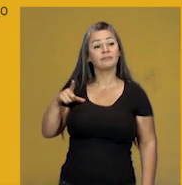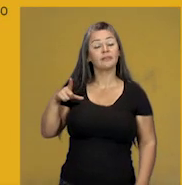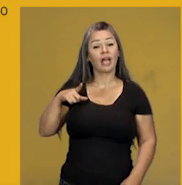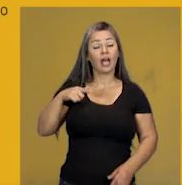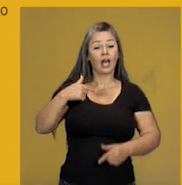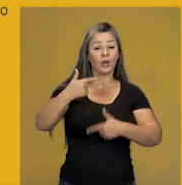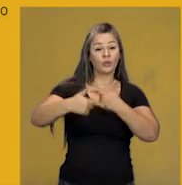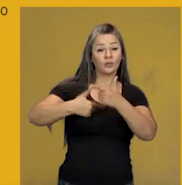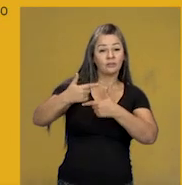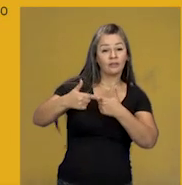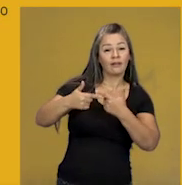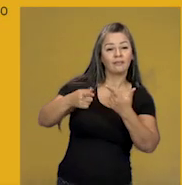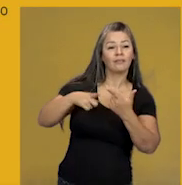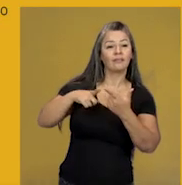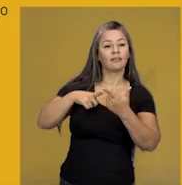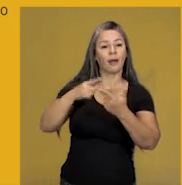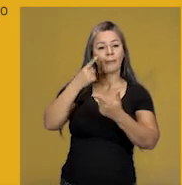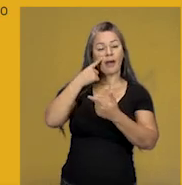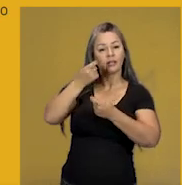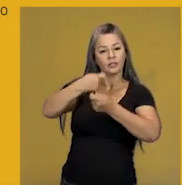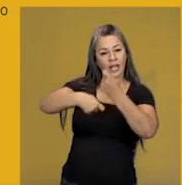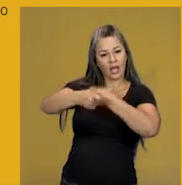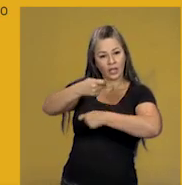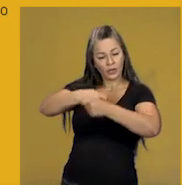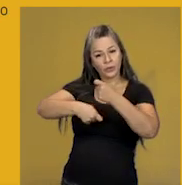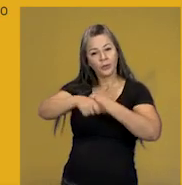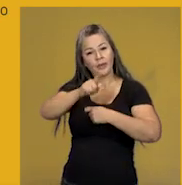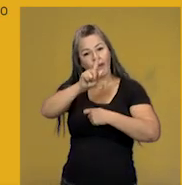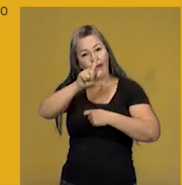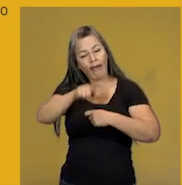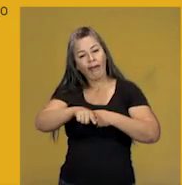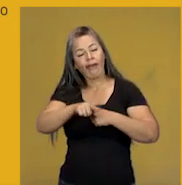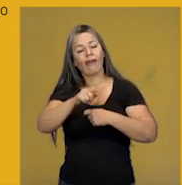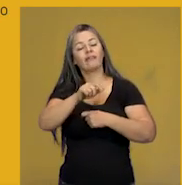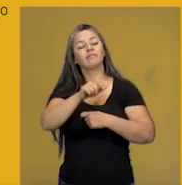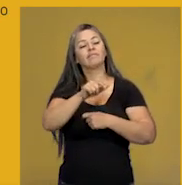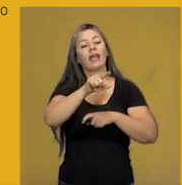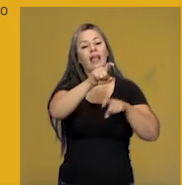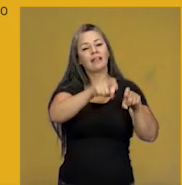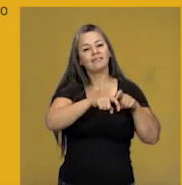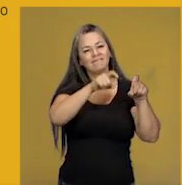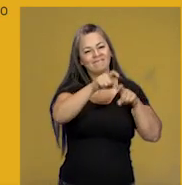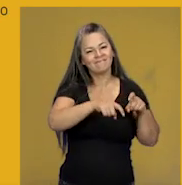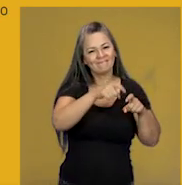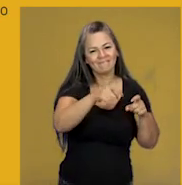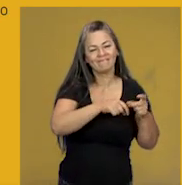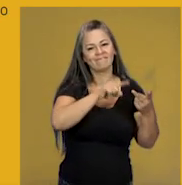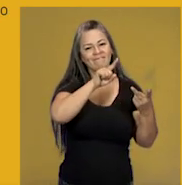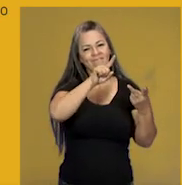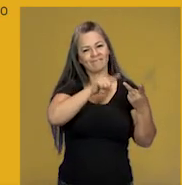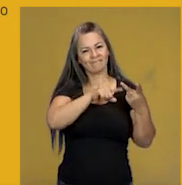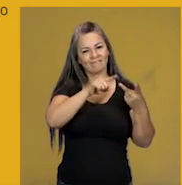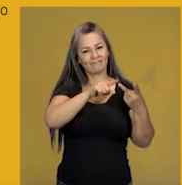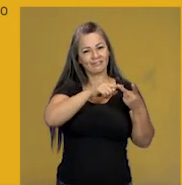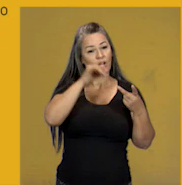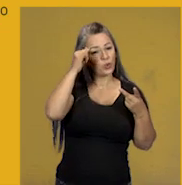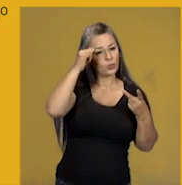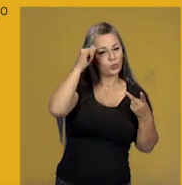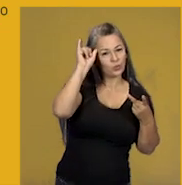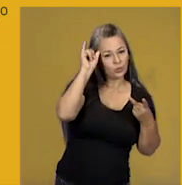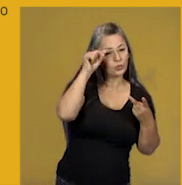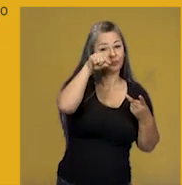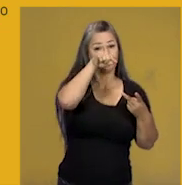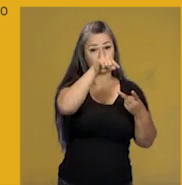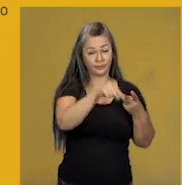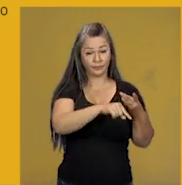econômicas desenvolvidas na região da Amazônia é a extração mineral, a agropecuária e o extrativismo vegetal, destacando